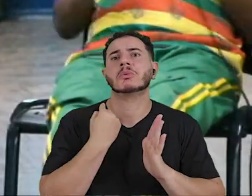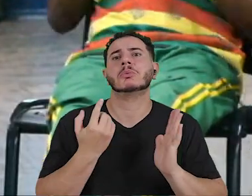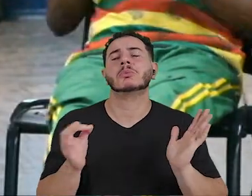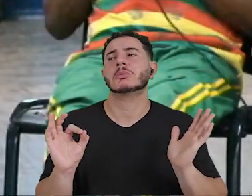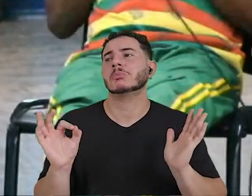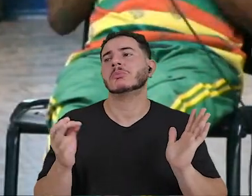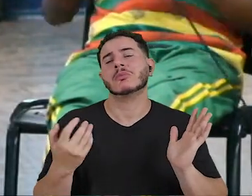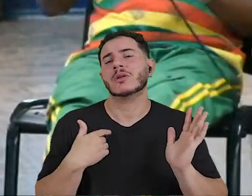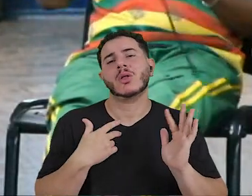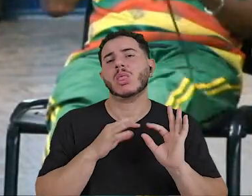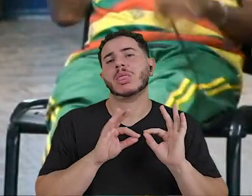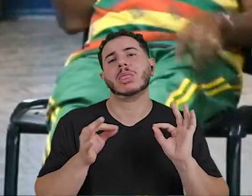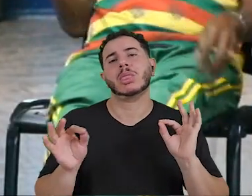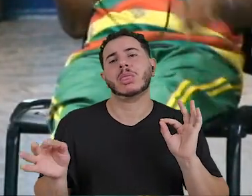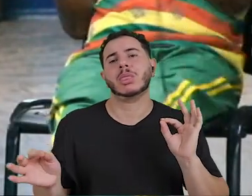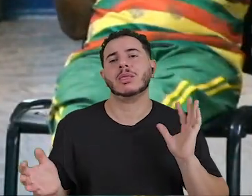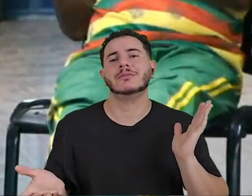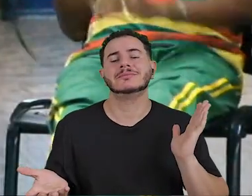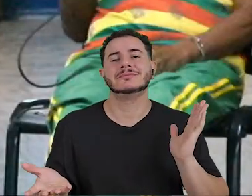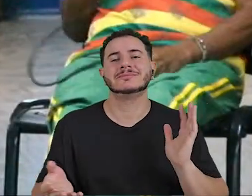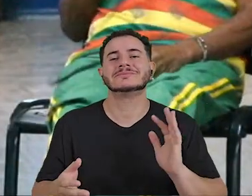Vá, agora.